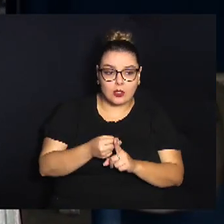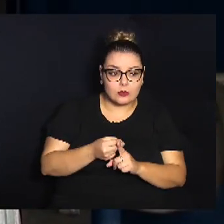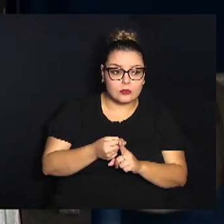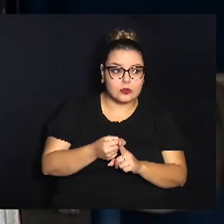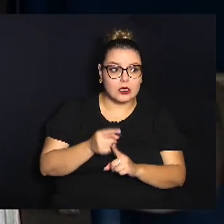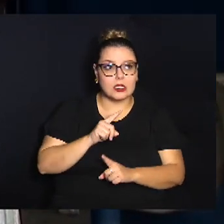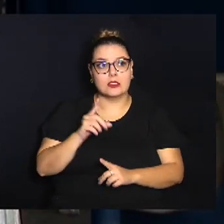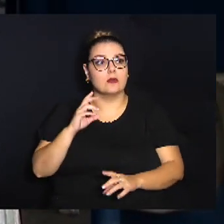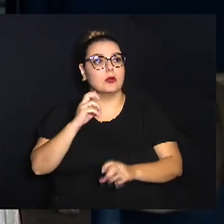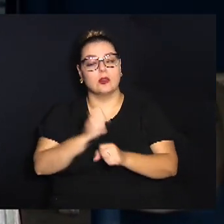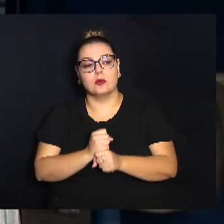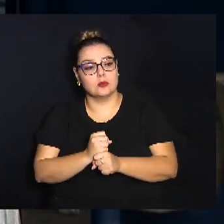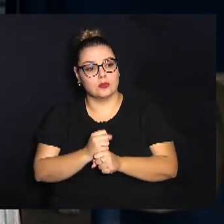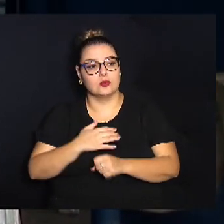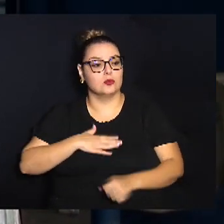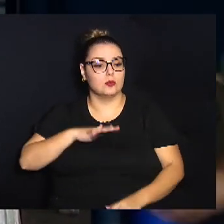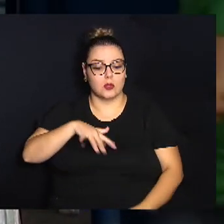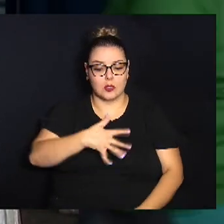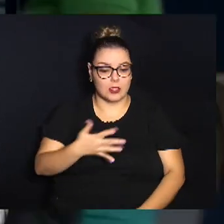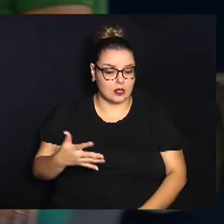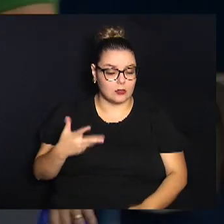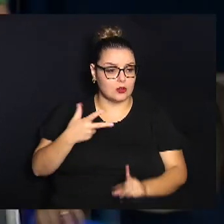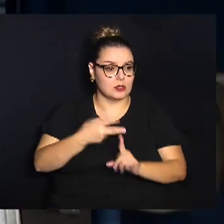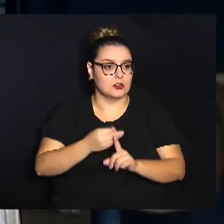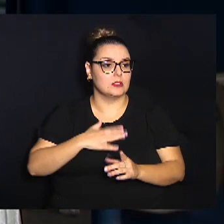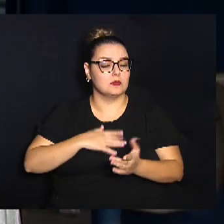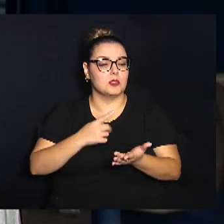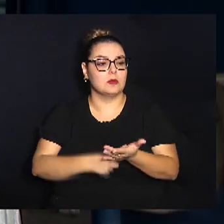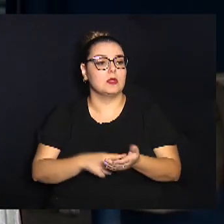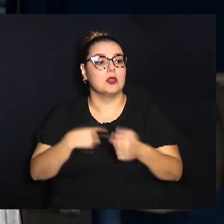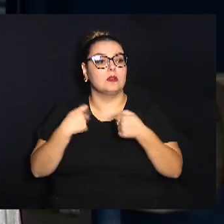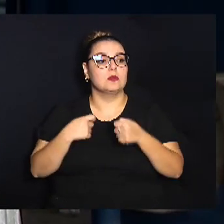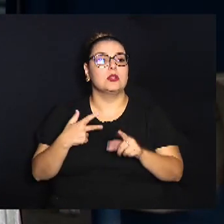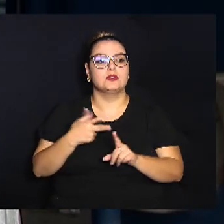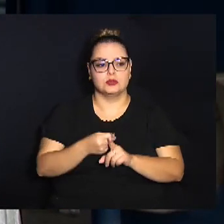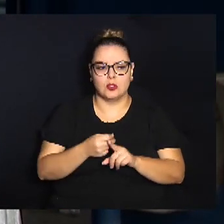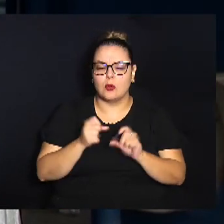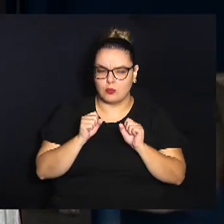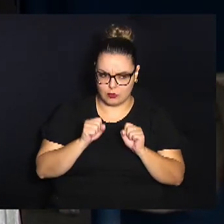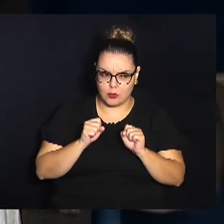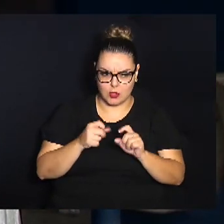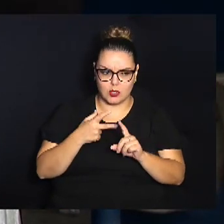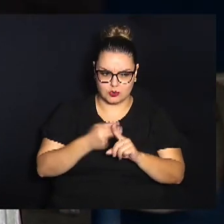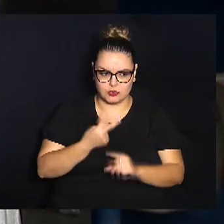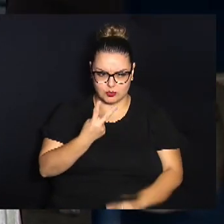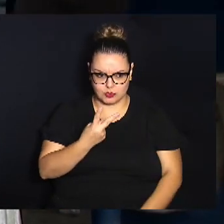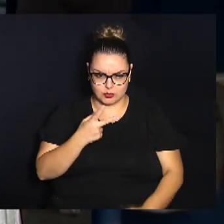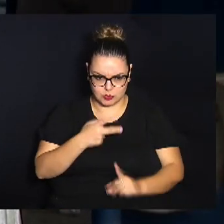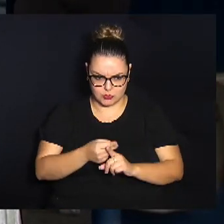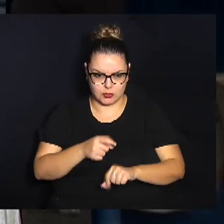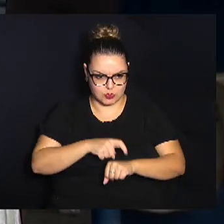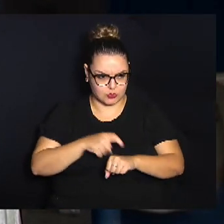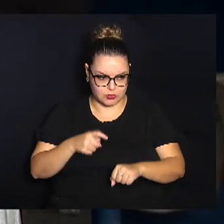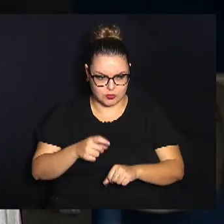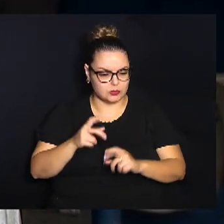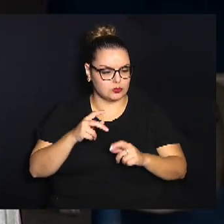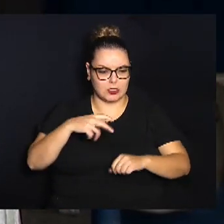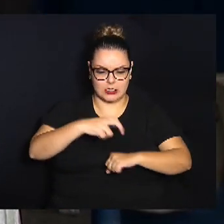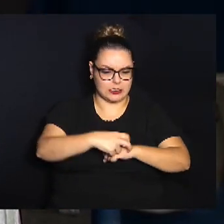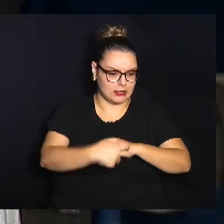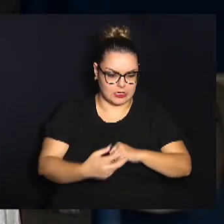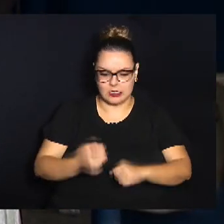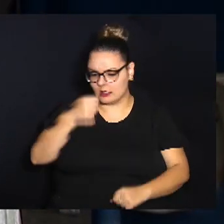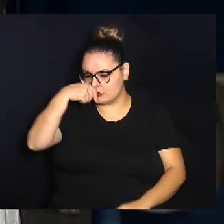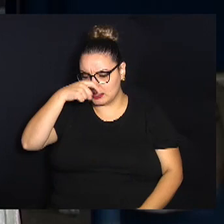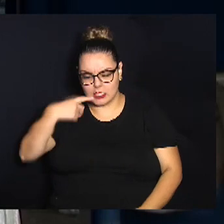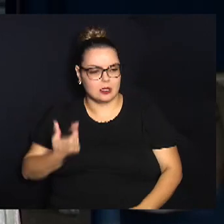estão completas no meu calendário vacinal, na minha agenda aqui, e eu preciso tomar. Eu posso tomar 2 vacinas no mesmo dia, dengue e